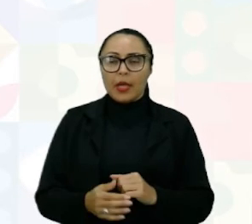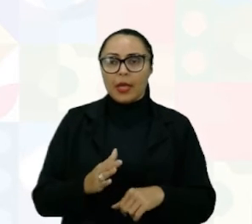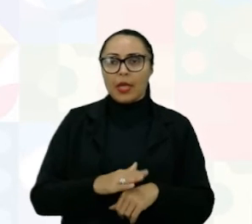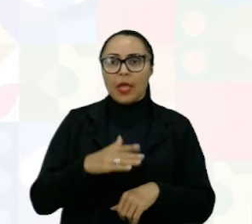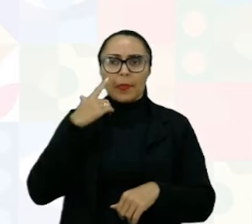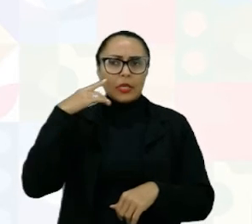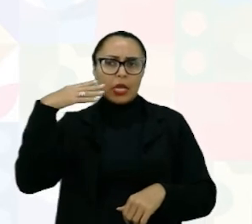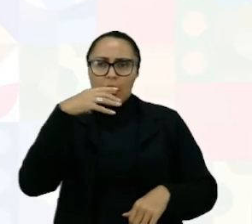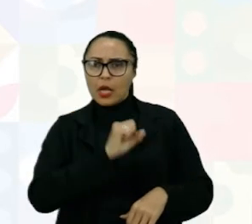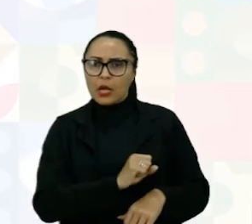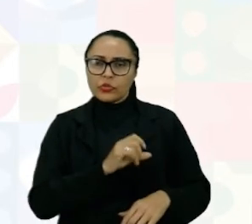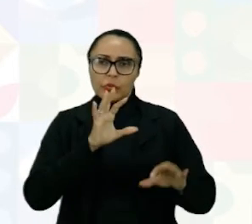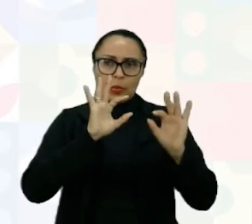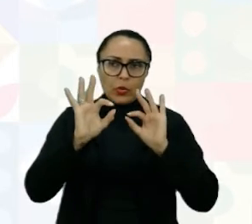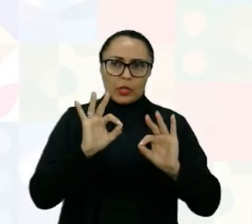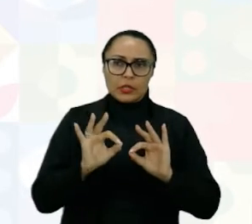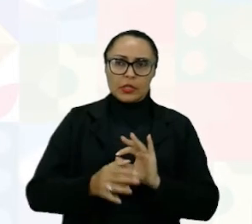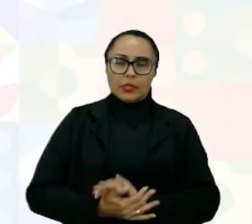montagem.